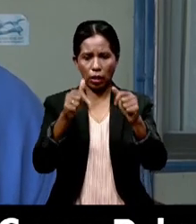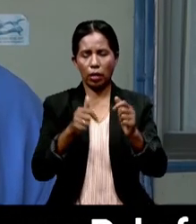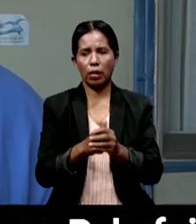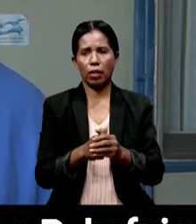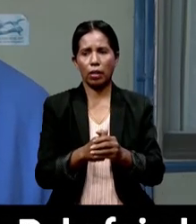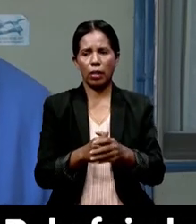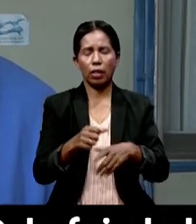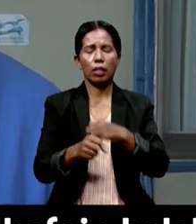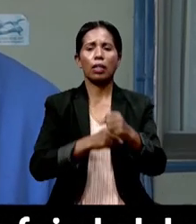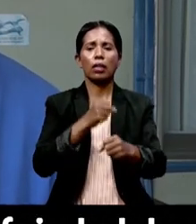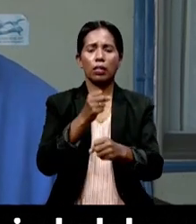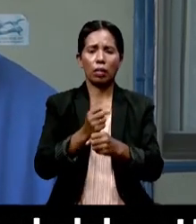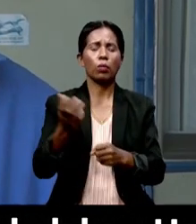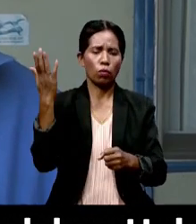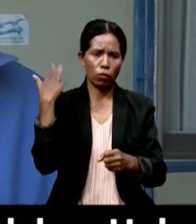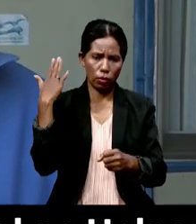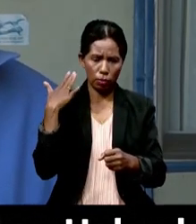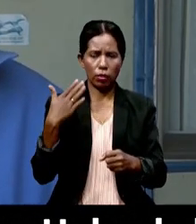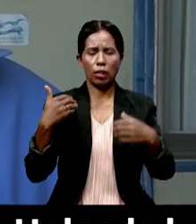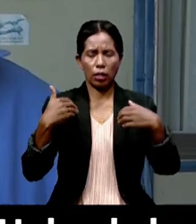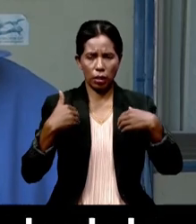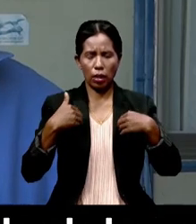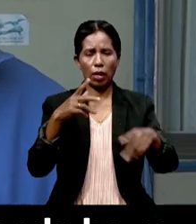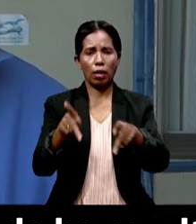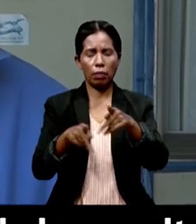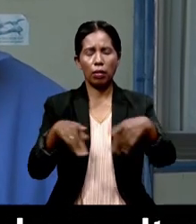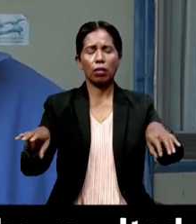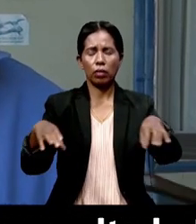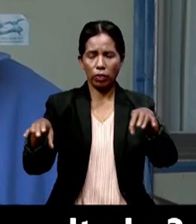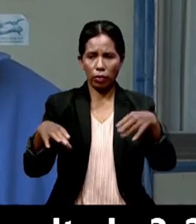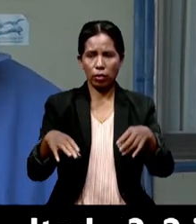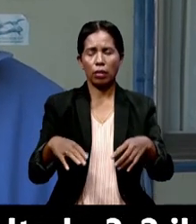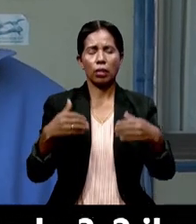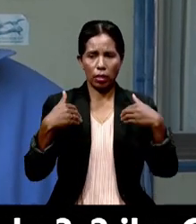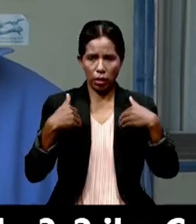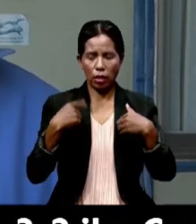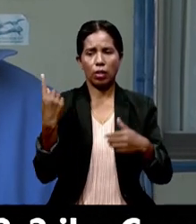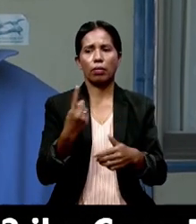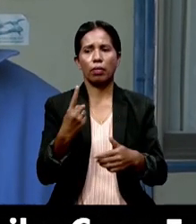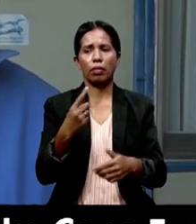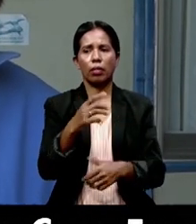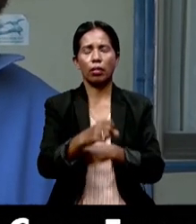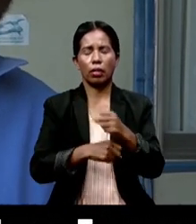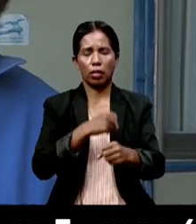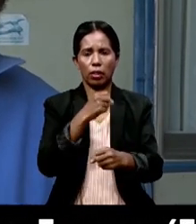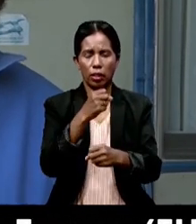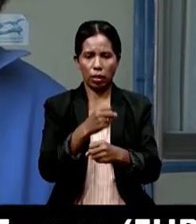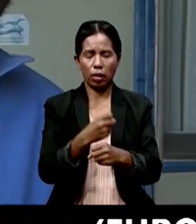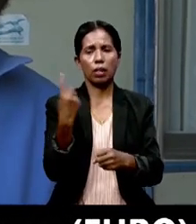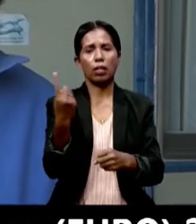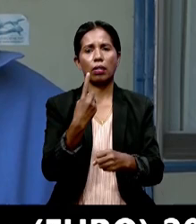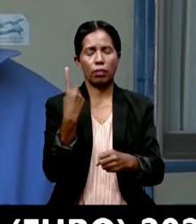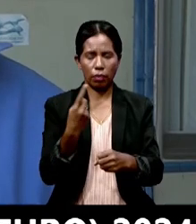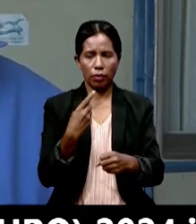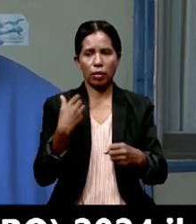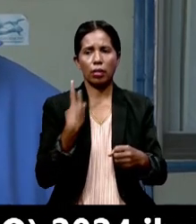tem tempo bacoto nos períodos sira bacoto nos ainda né acontece e cada período sempre mostra né maca